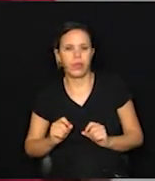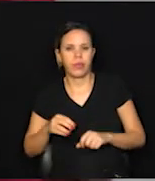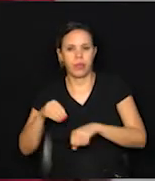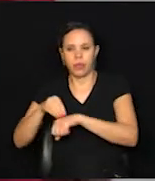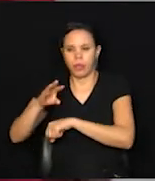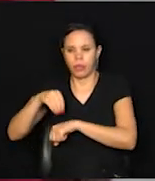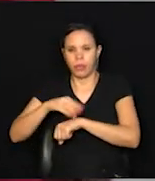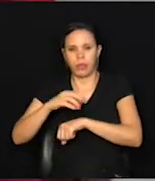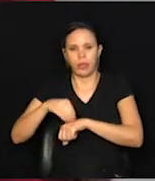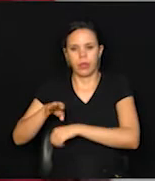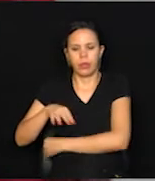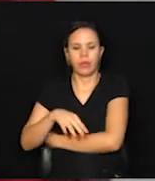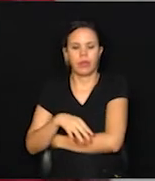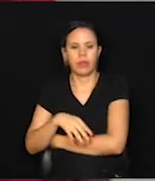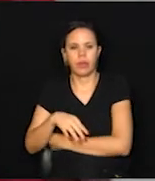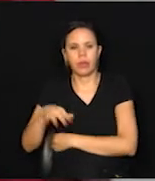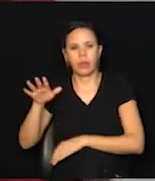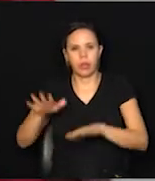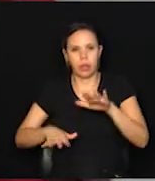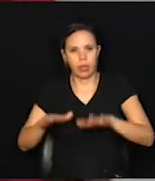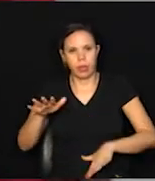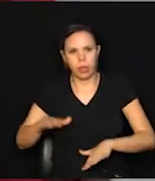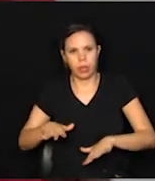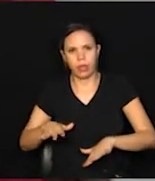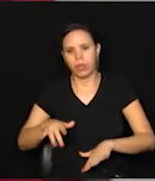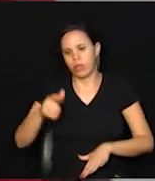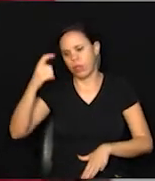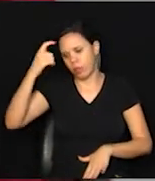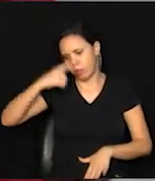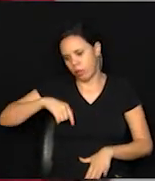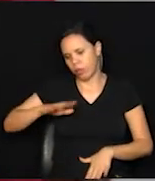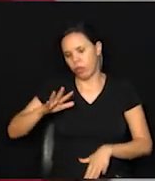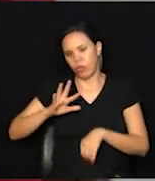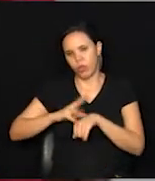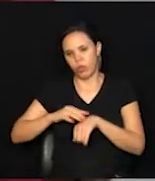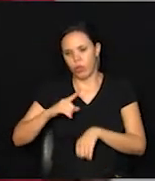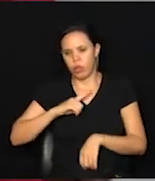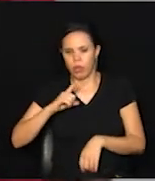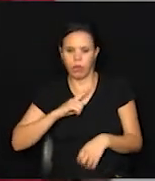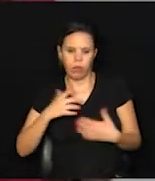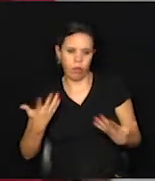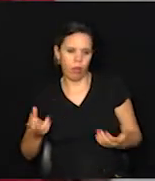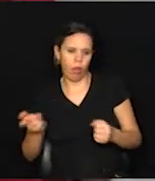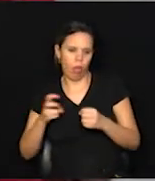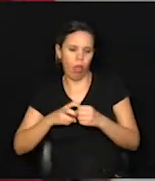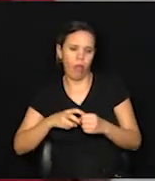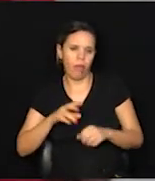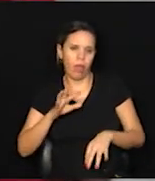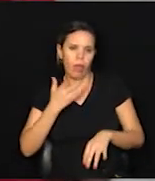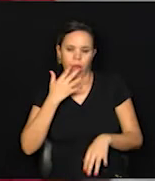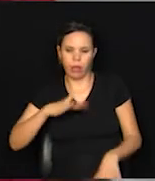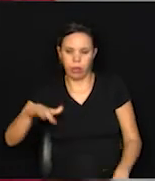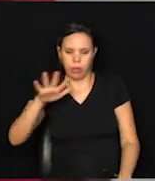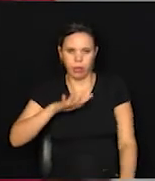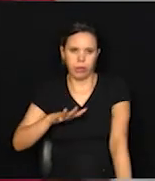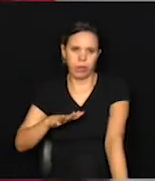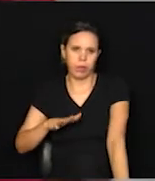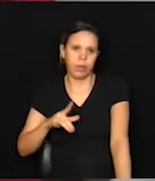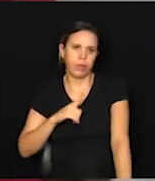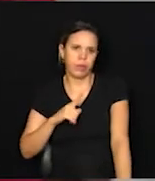transmissão, ela depende muito da carga viral que uma pessoa doente tem. E as crianças, por